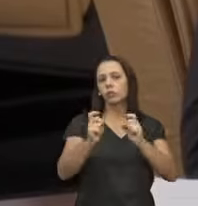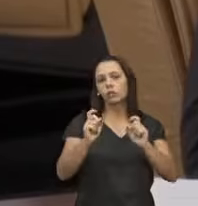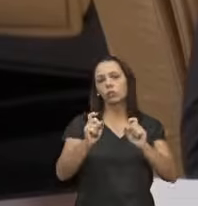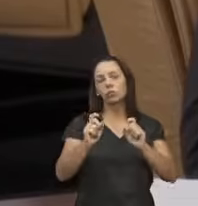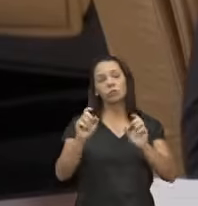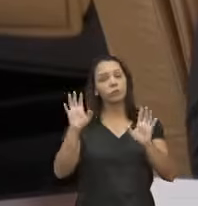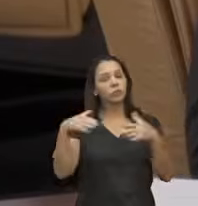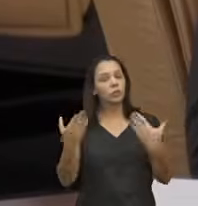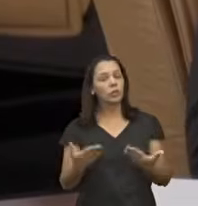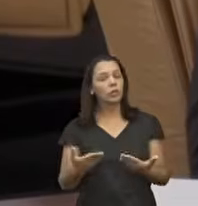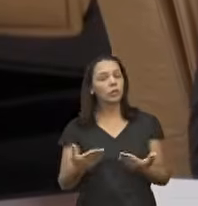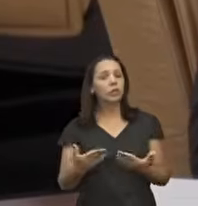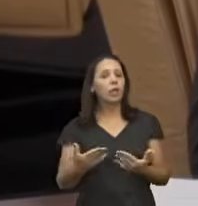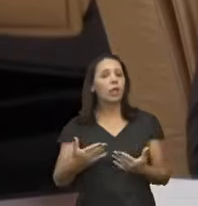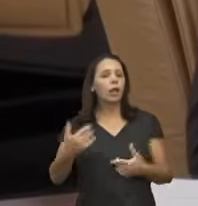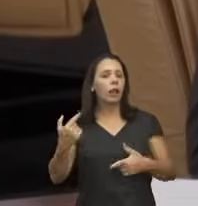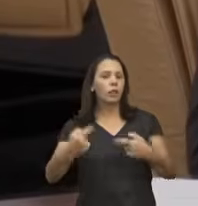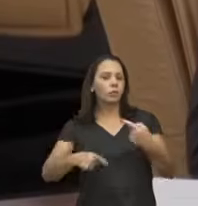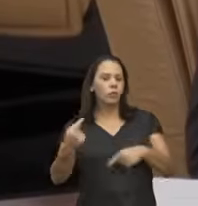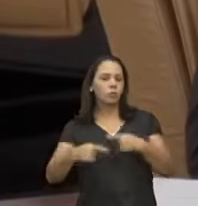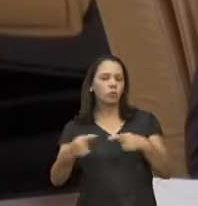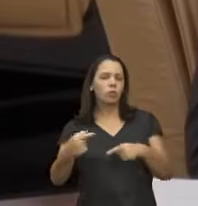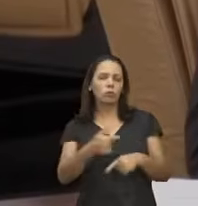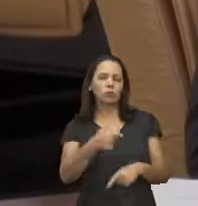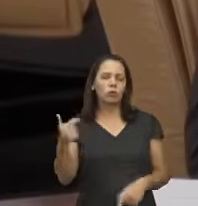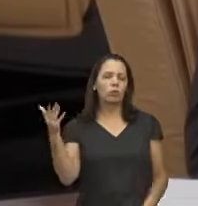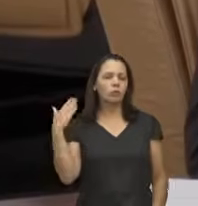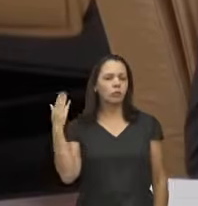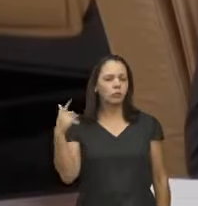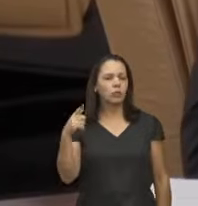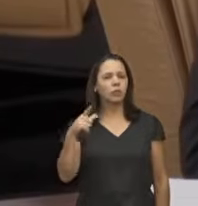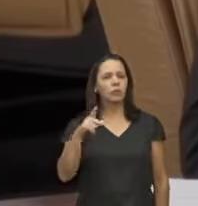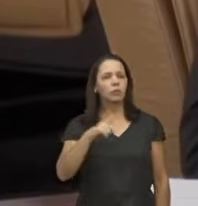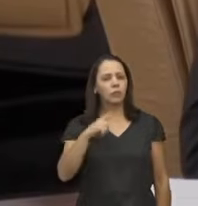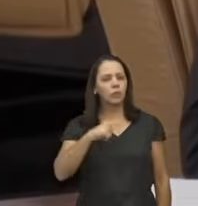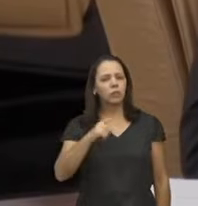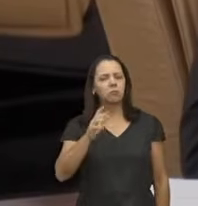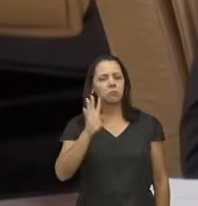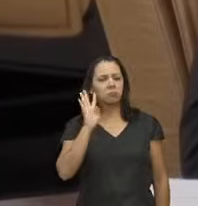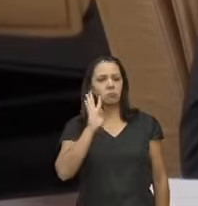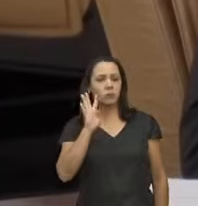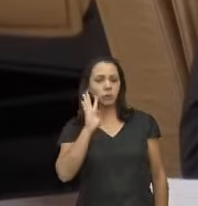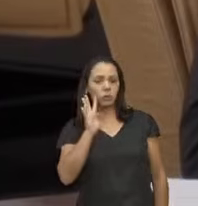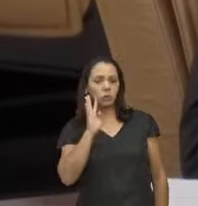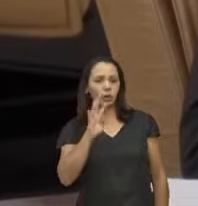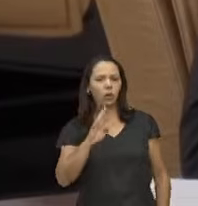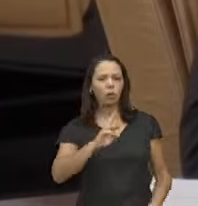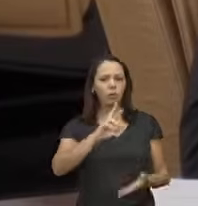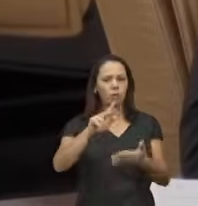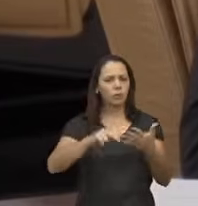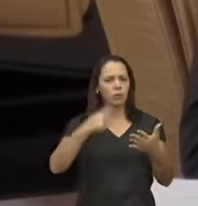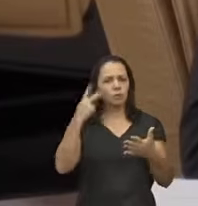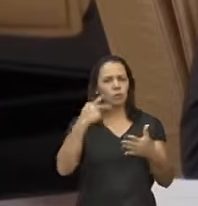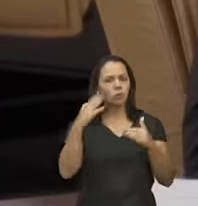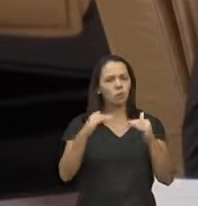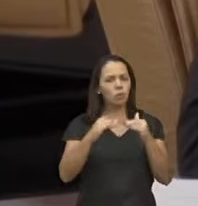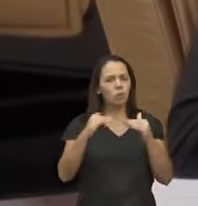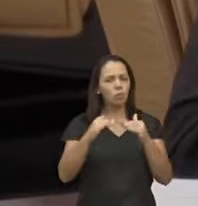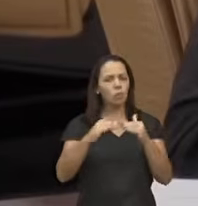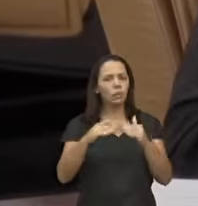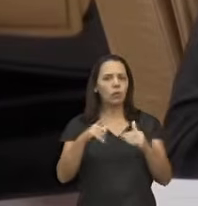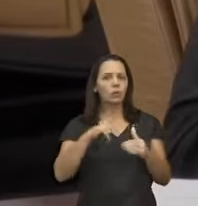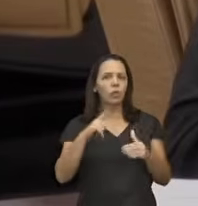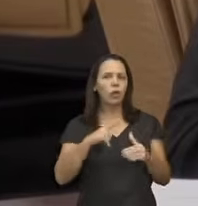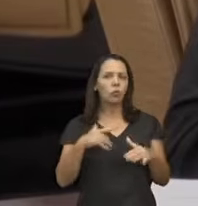aí a gente teve uma discussão que eu considerei produtiva na semana passada, que eu achei interessante, que a gente teve uma série de vereadores aqui concordando que a gente tem um